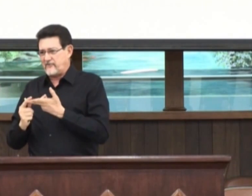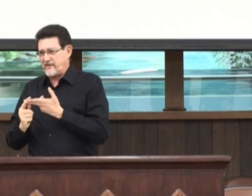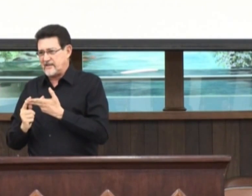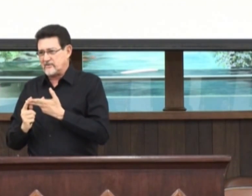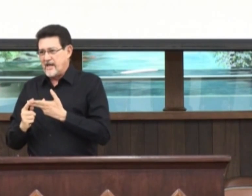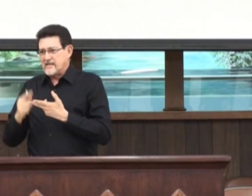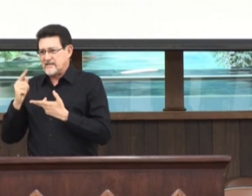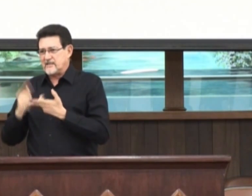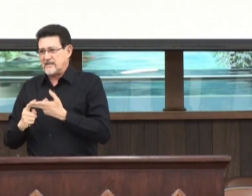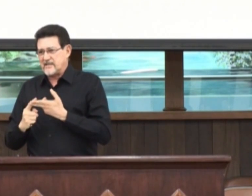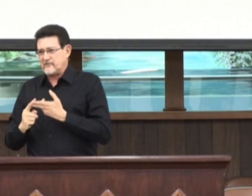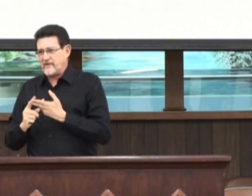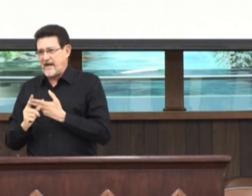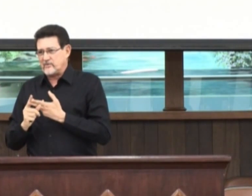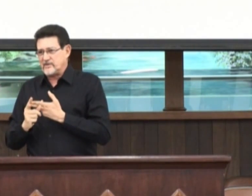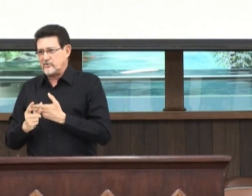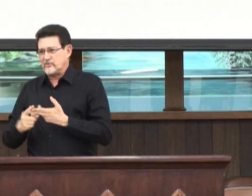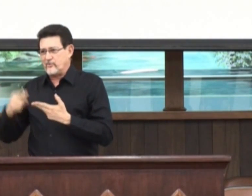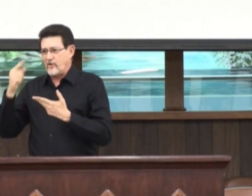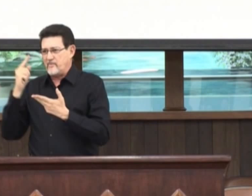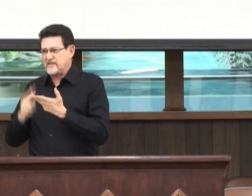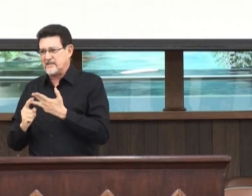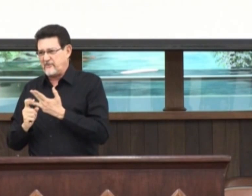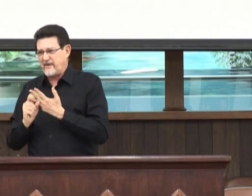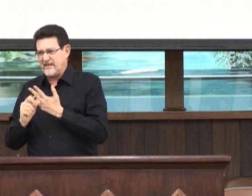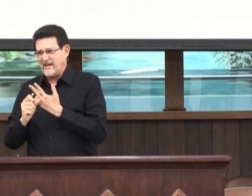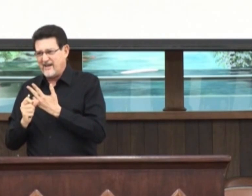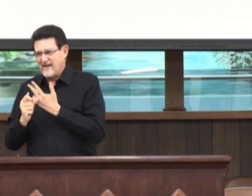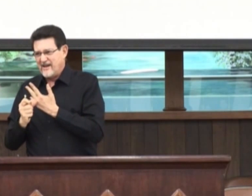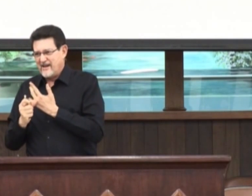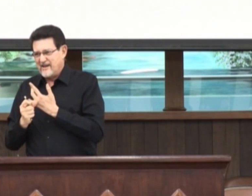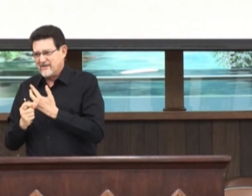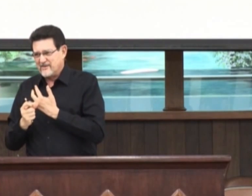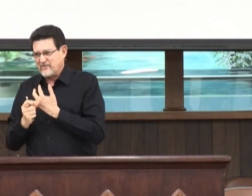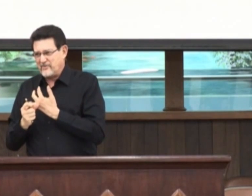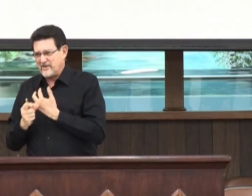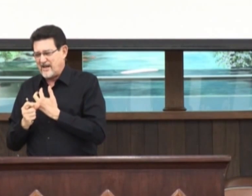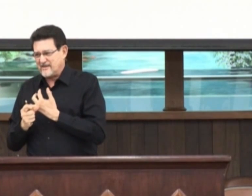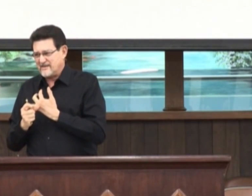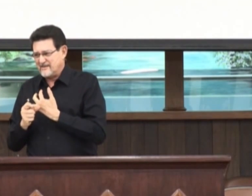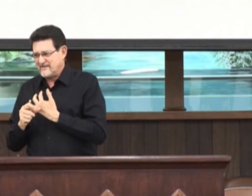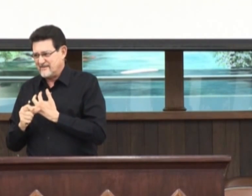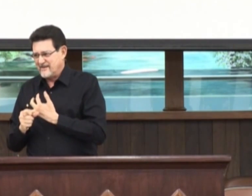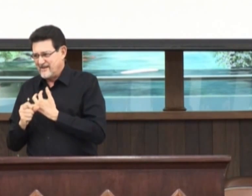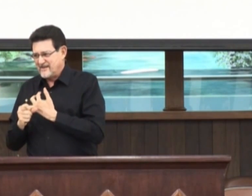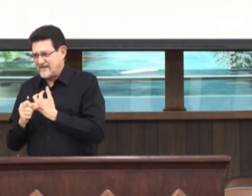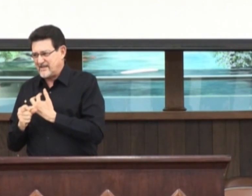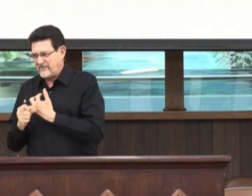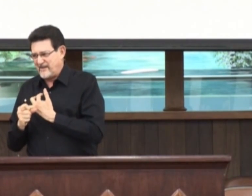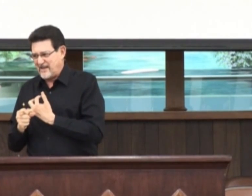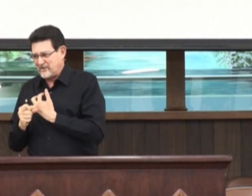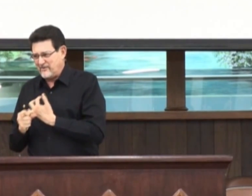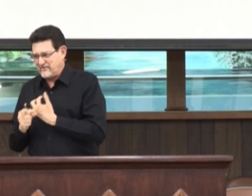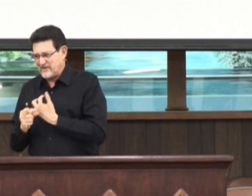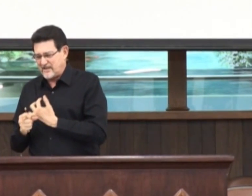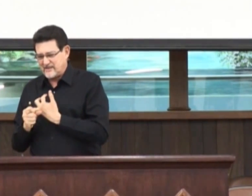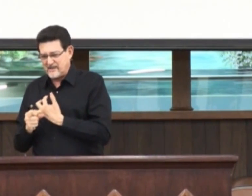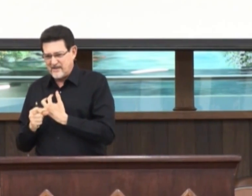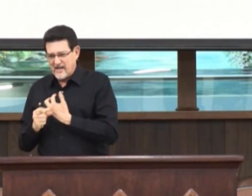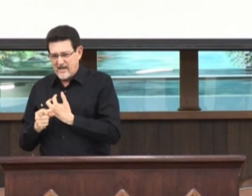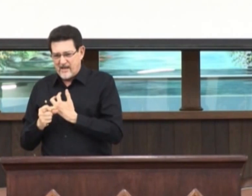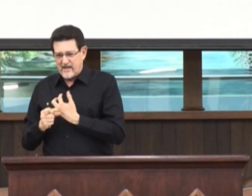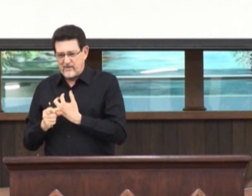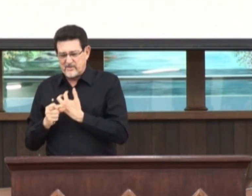disse: seja feita, santificado seja o teu nome, seja feita a tua vontade. Seja feita a tua